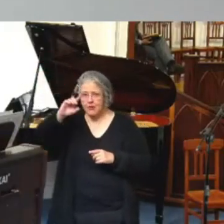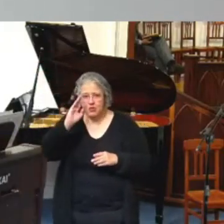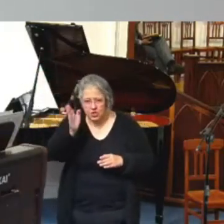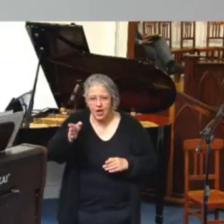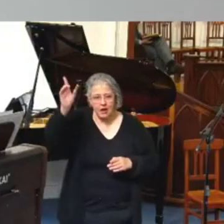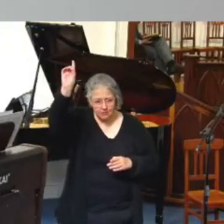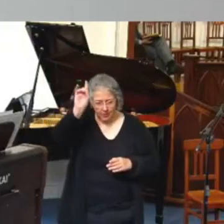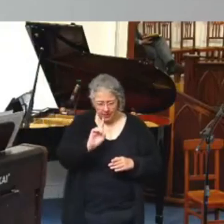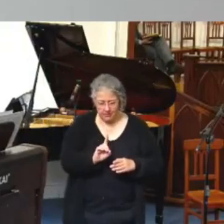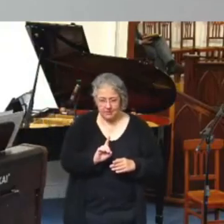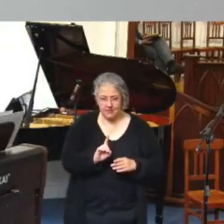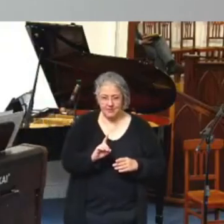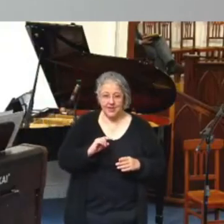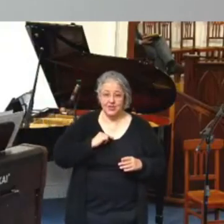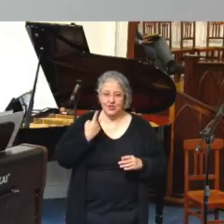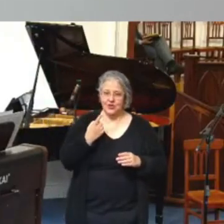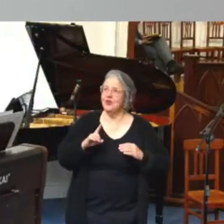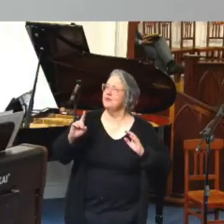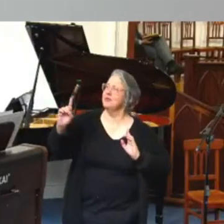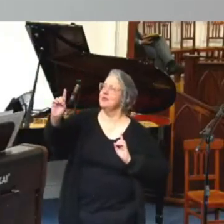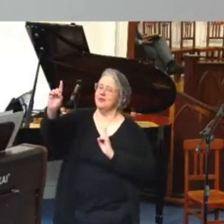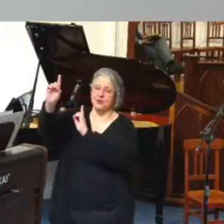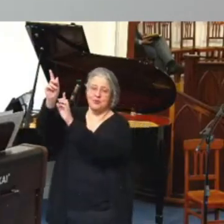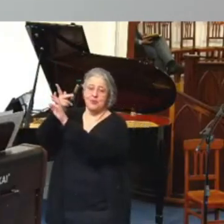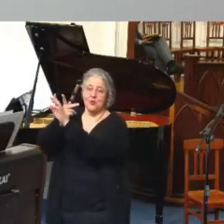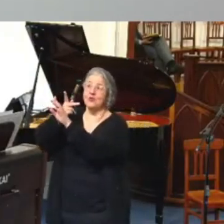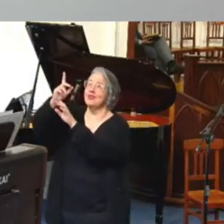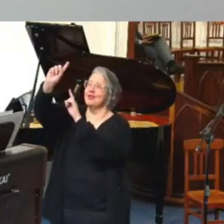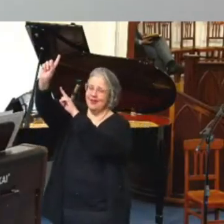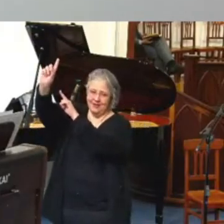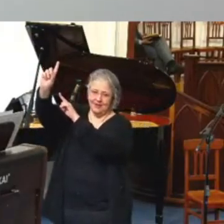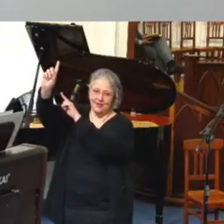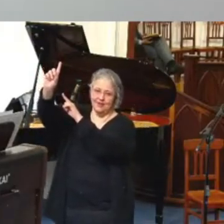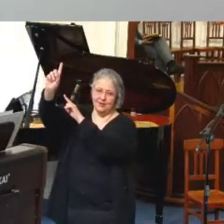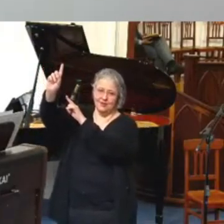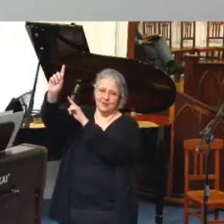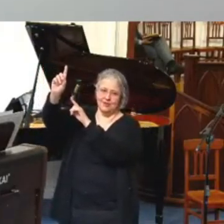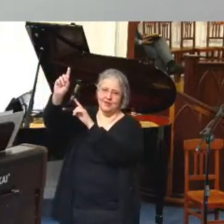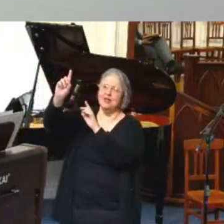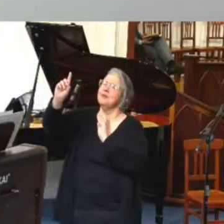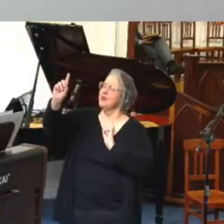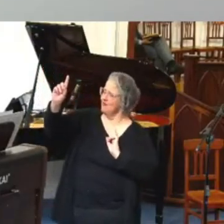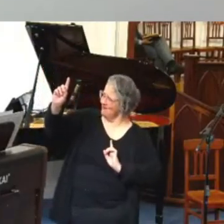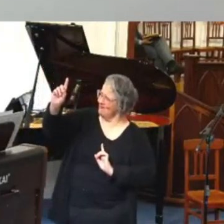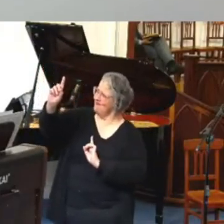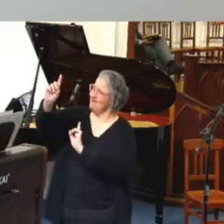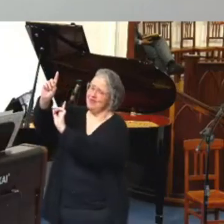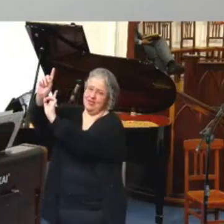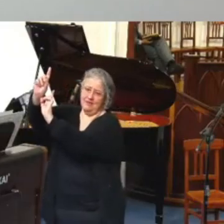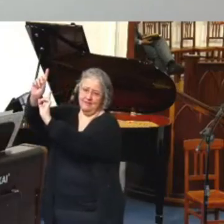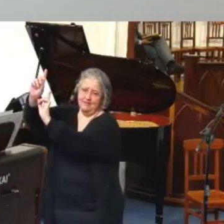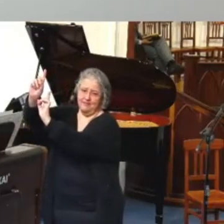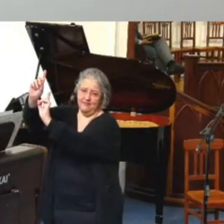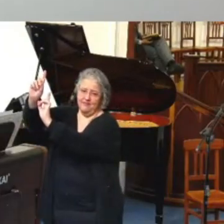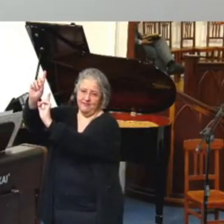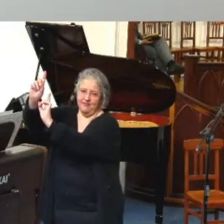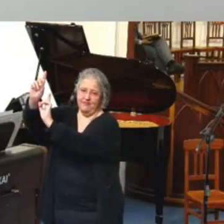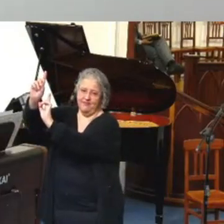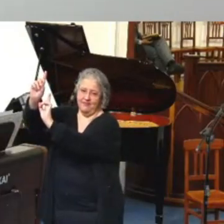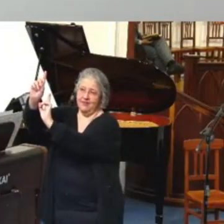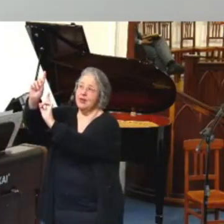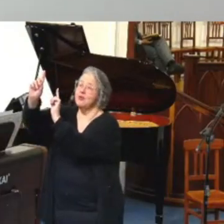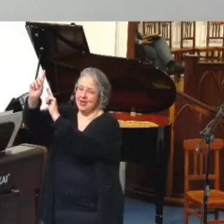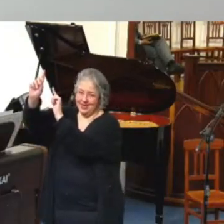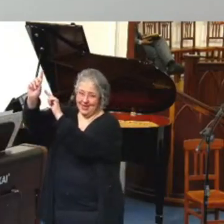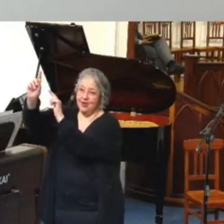para reconhecer que não dependemos de nós mesmos, nós dependemos daquele que já revelou um grande milagre em nossa vida, que foi a